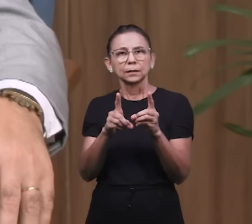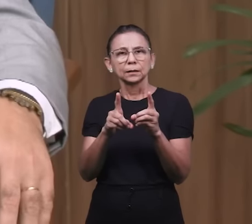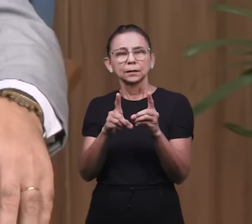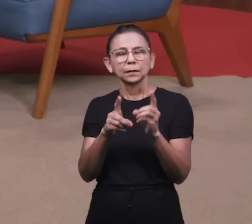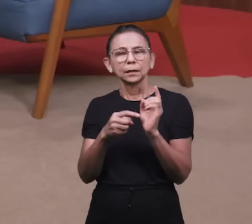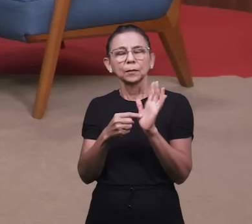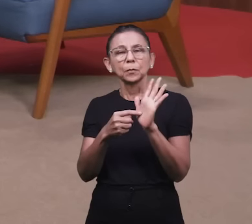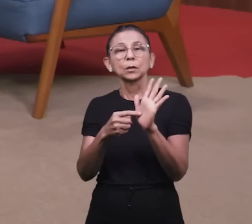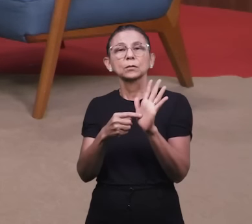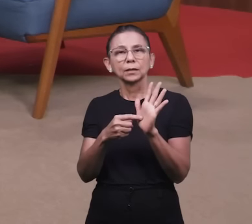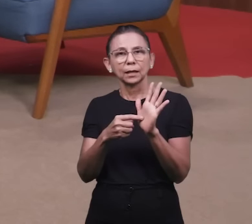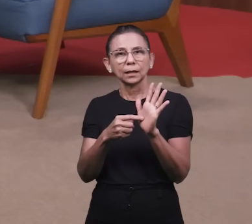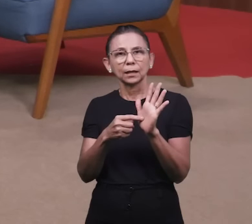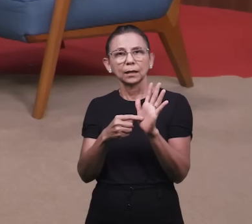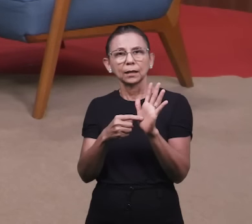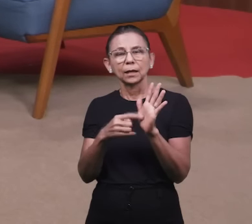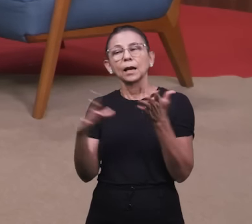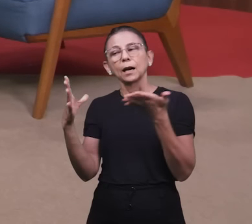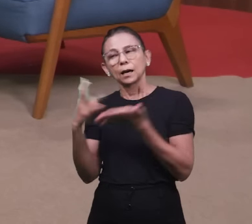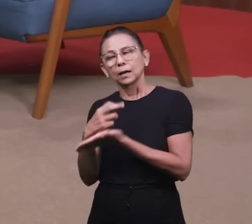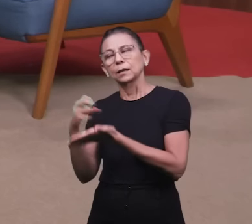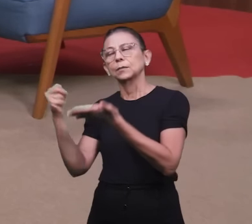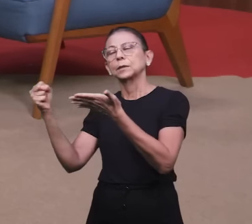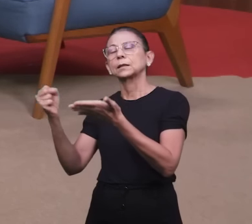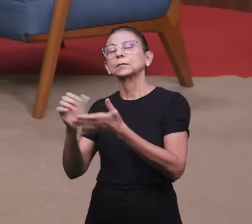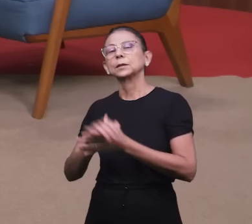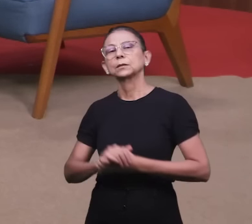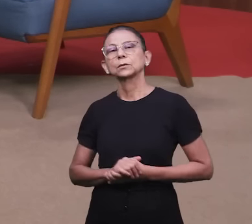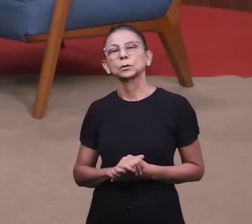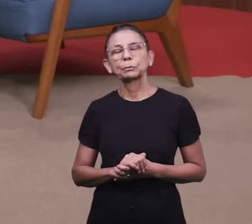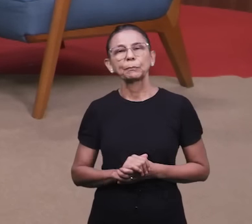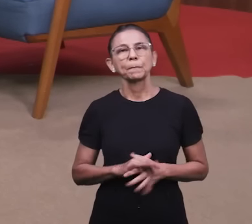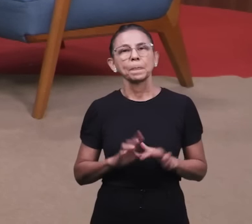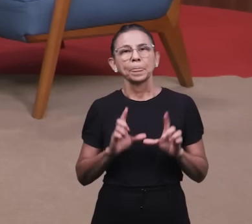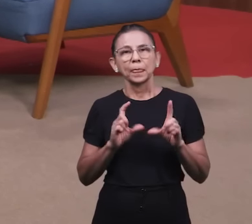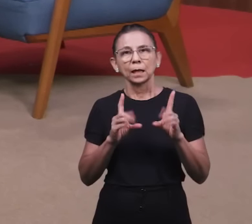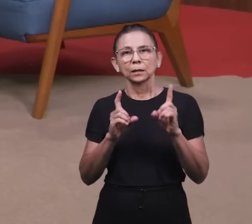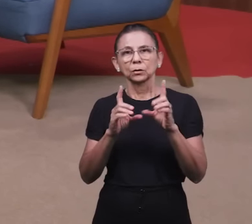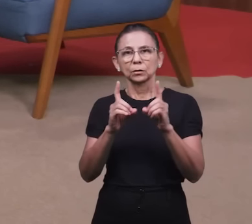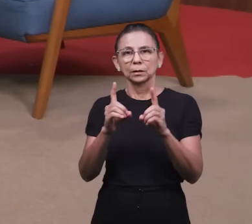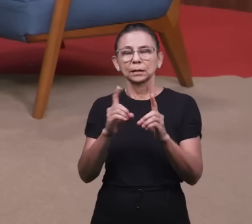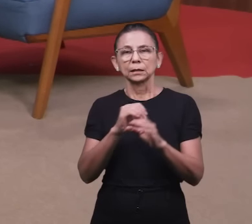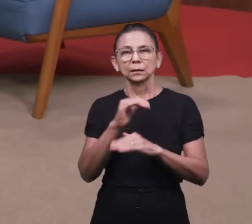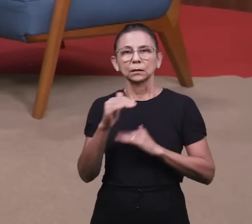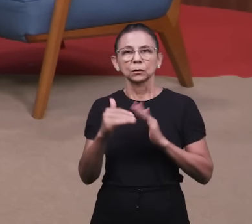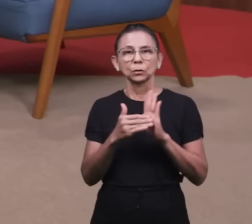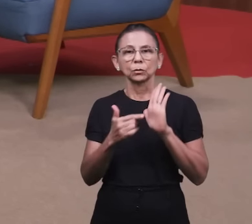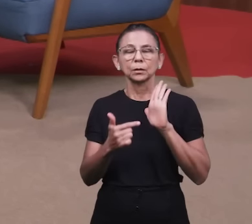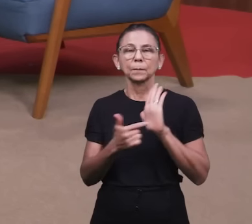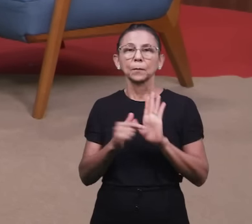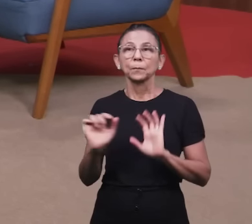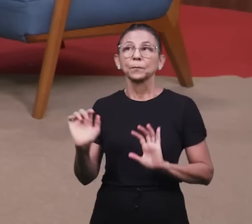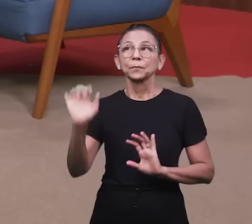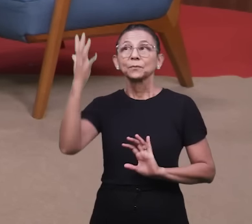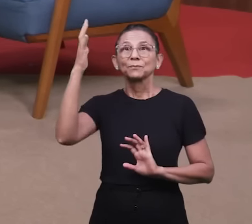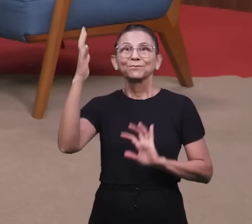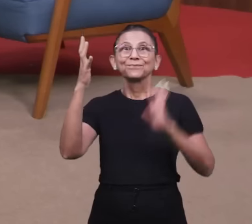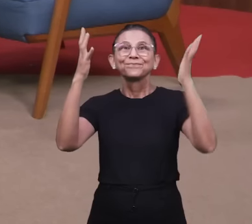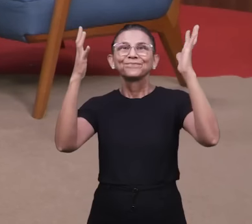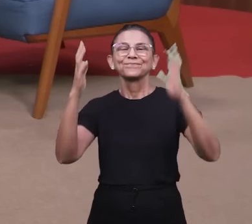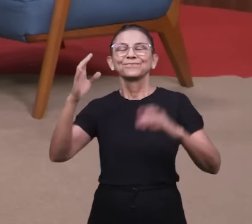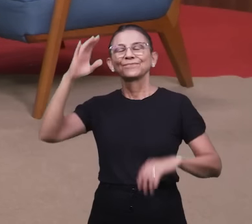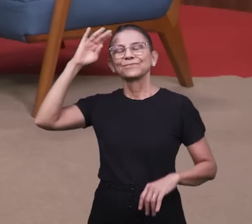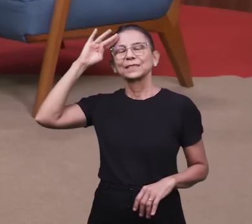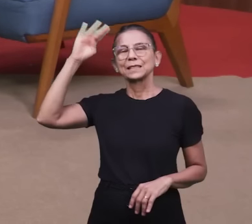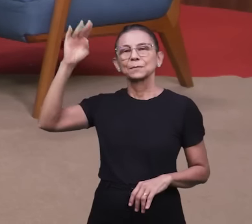para o arrebatamento toda a doutrina hoje que nós estamos vivendo a ponta para o grande evento que está por